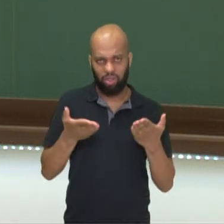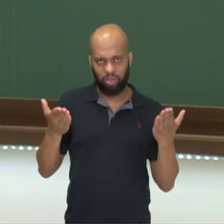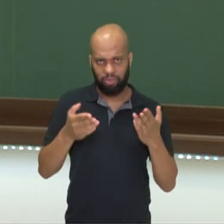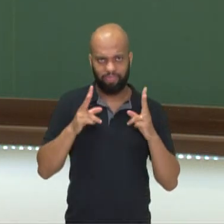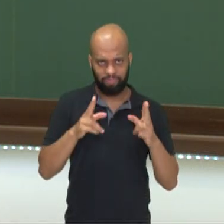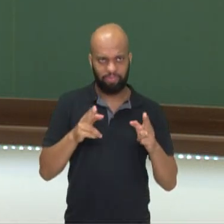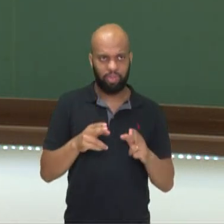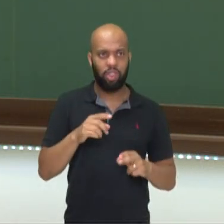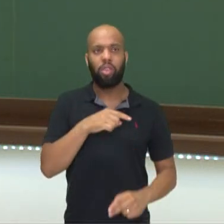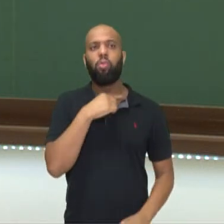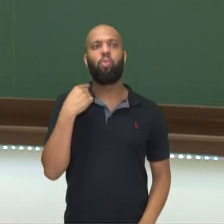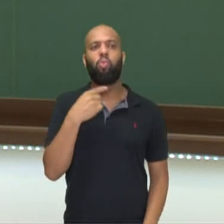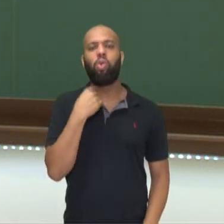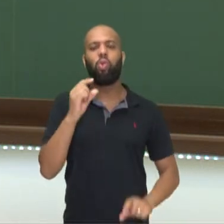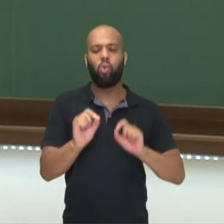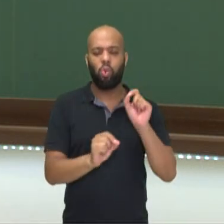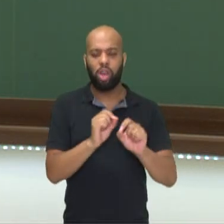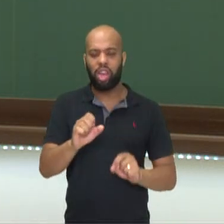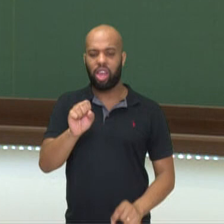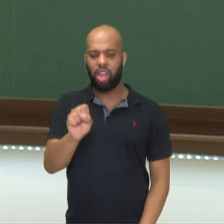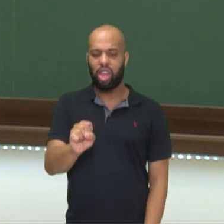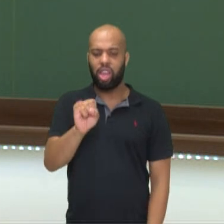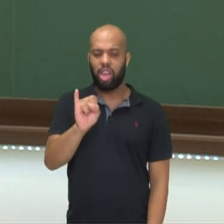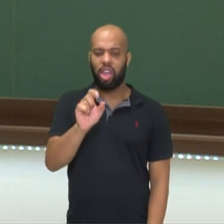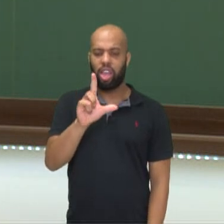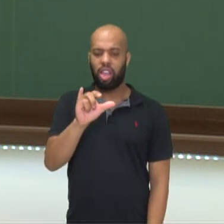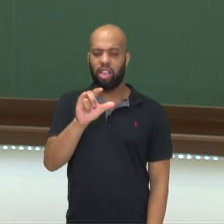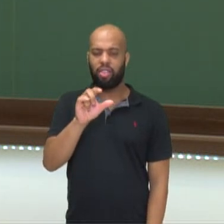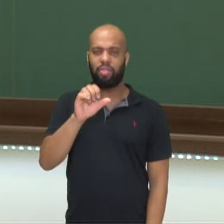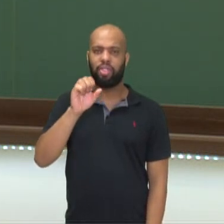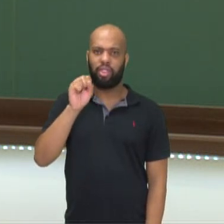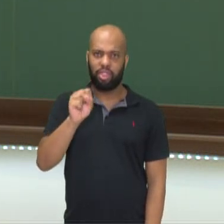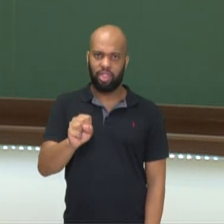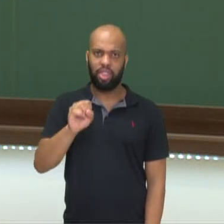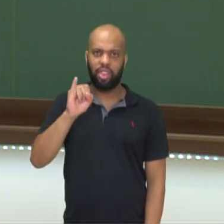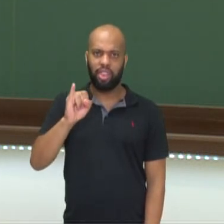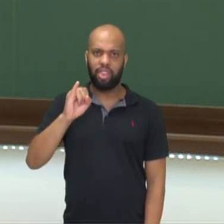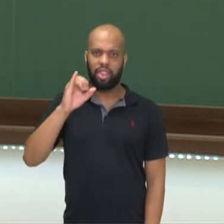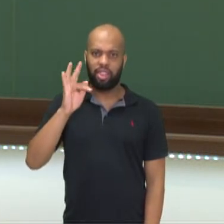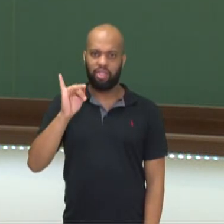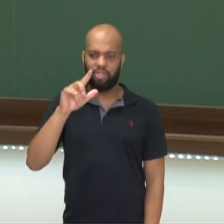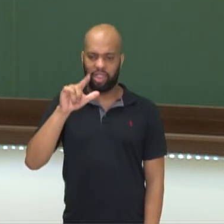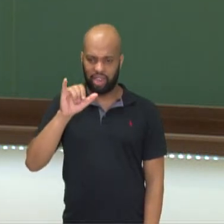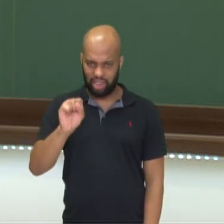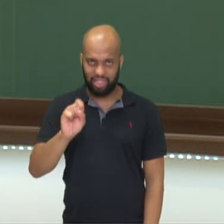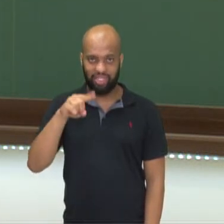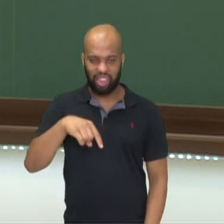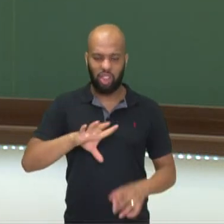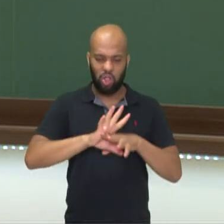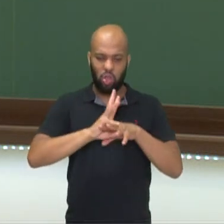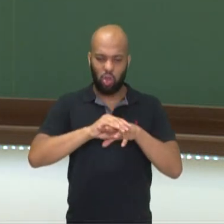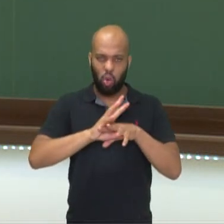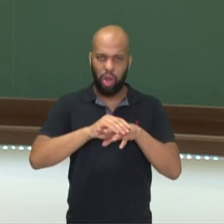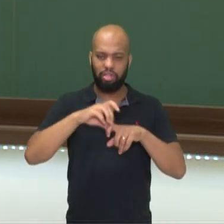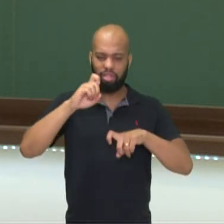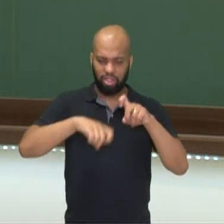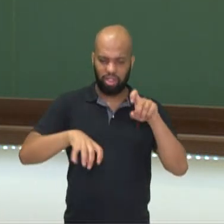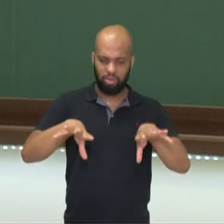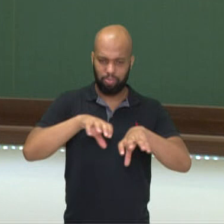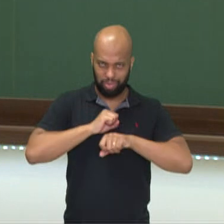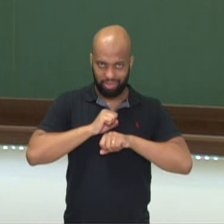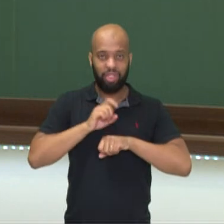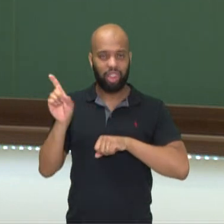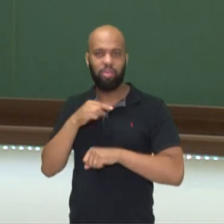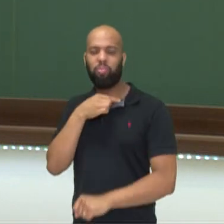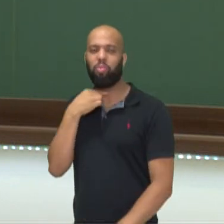de sífilis, uma doença que também é tratada hoje em dia e tem cura. E ele morreu com 31 anos. E